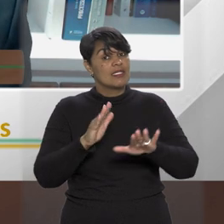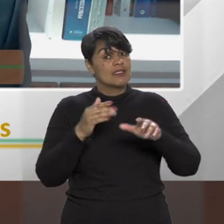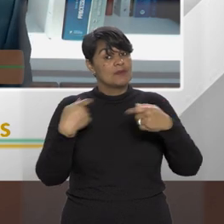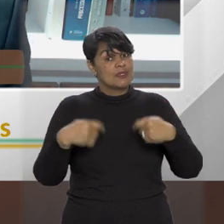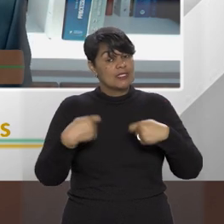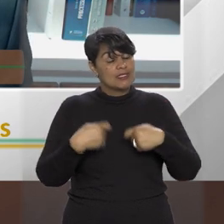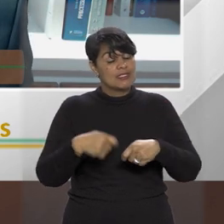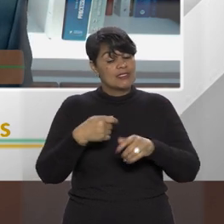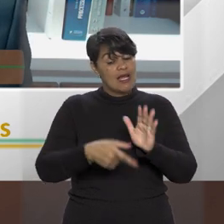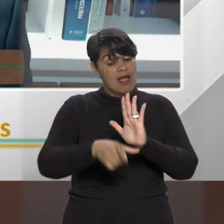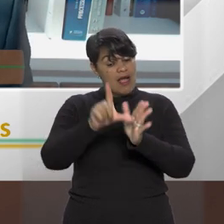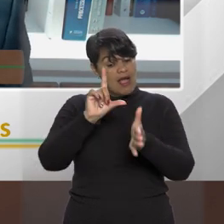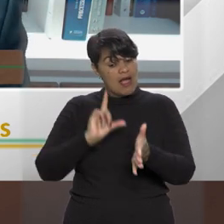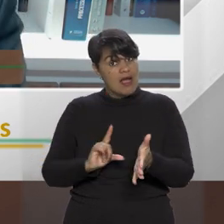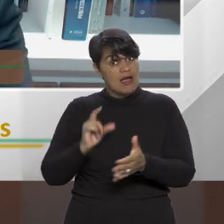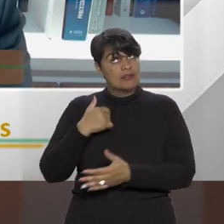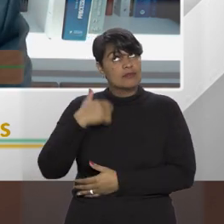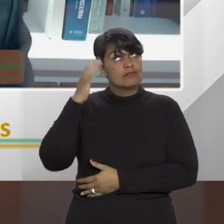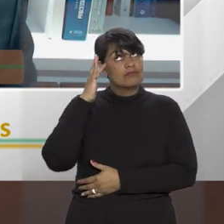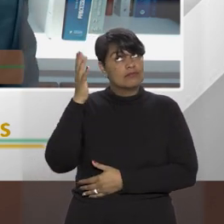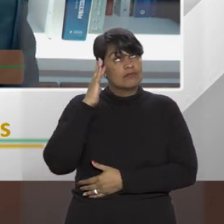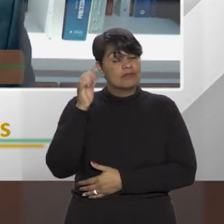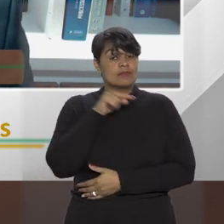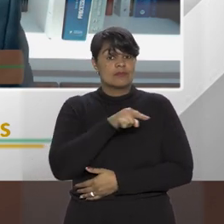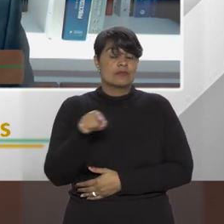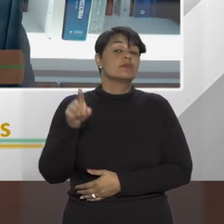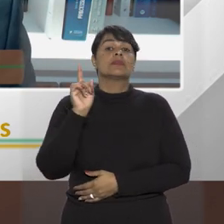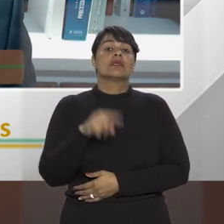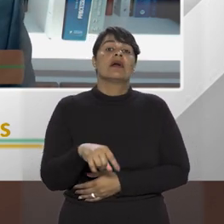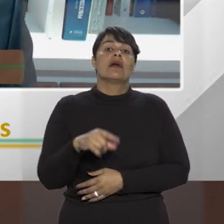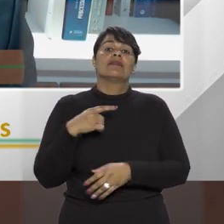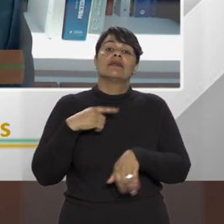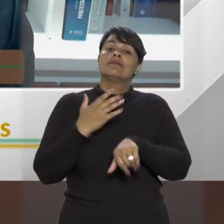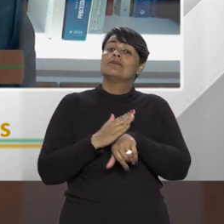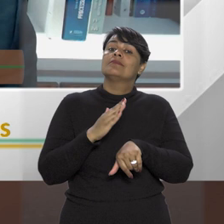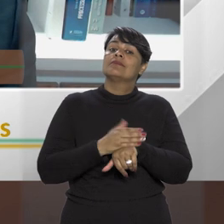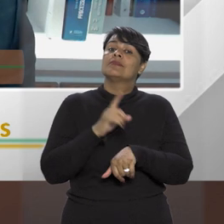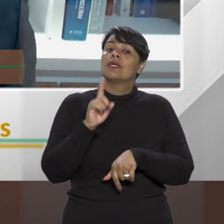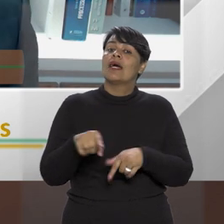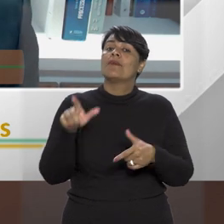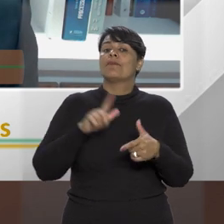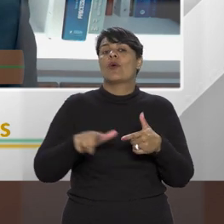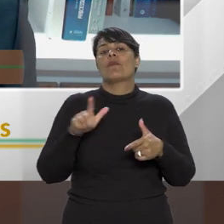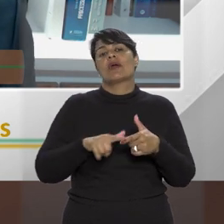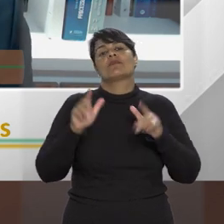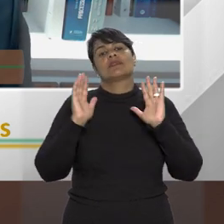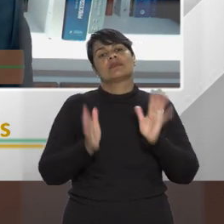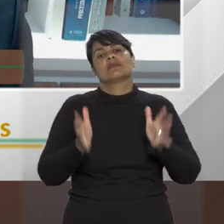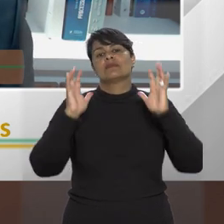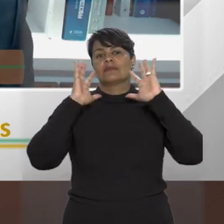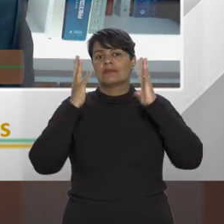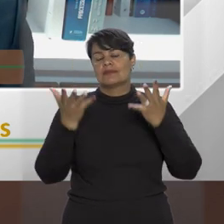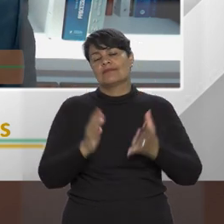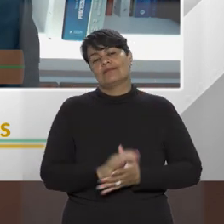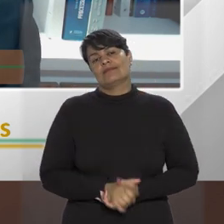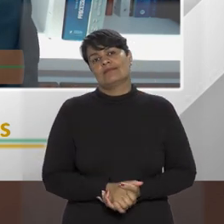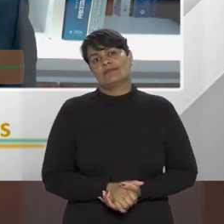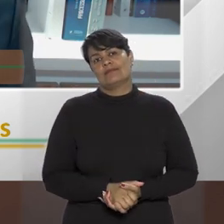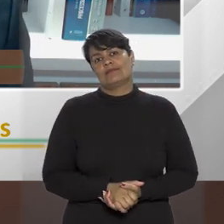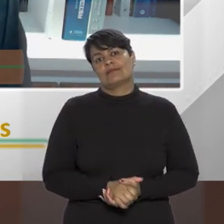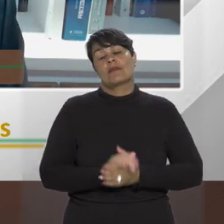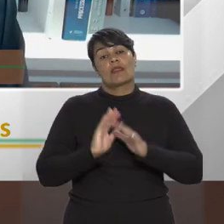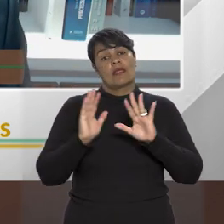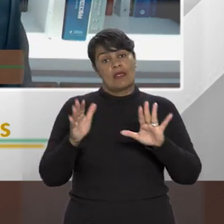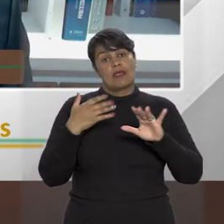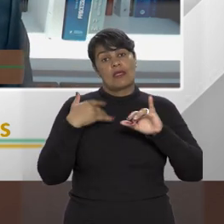onde os problemas de fato são resolvidos. Eu costumo brincar com meus alunos de que uma bonita sentença, um belíssimo acórdão,